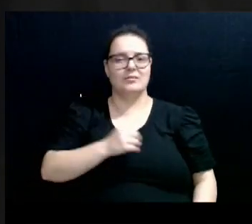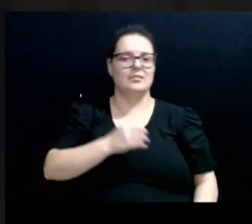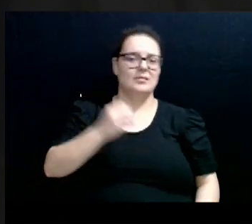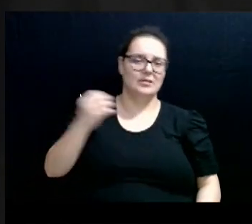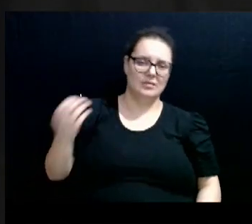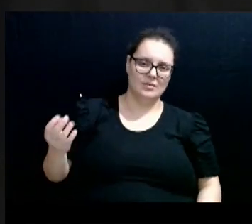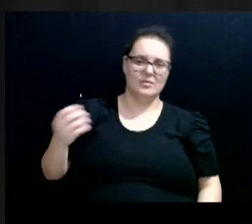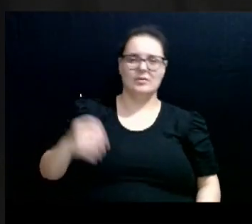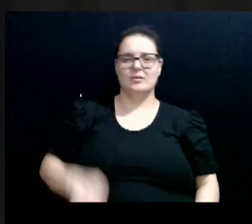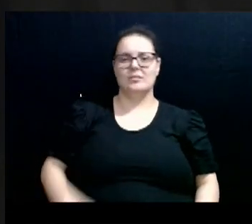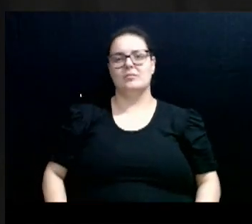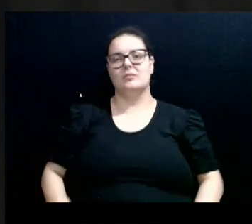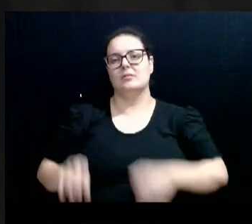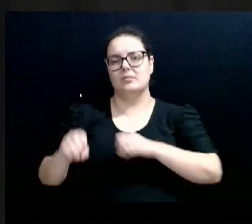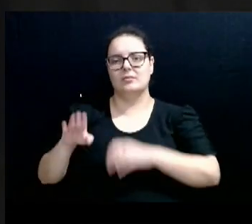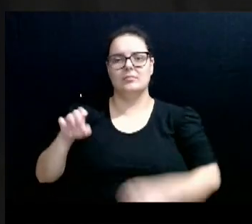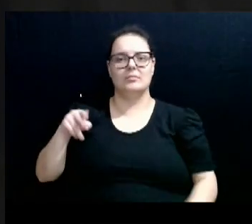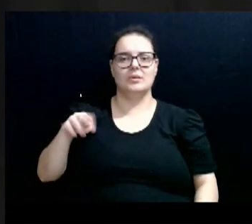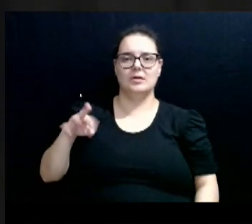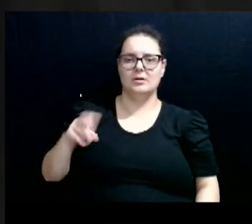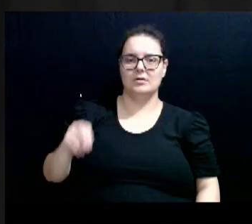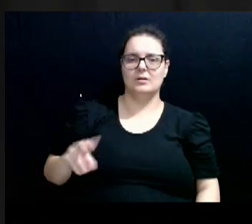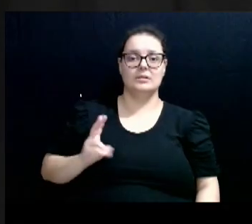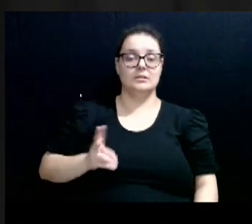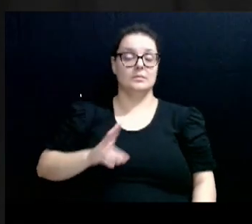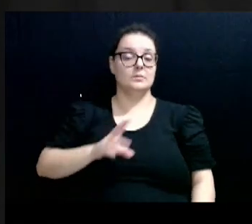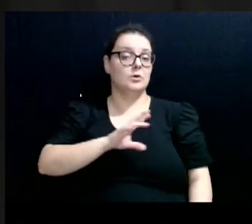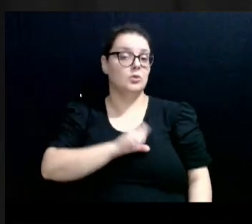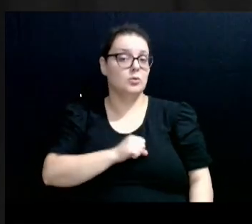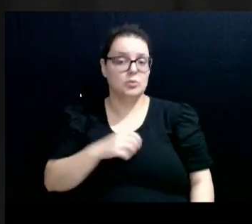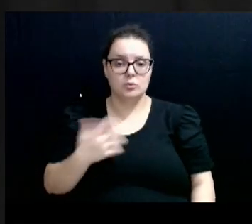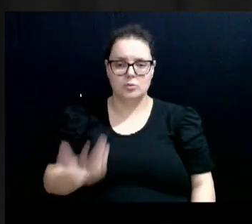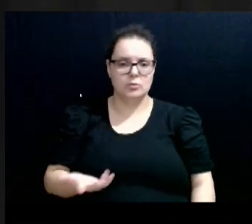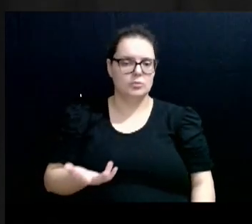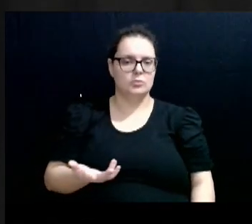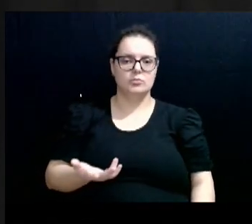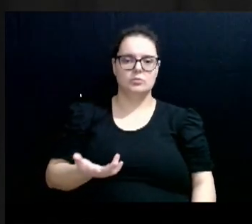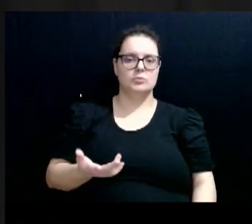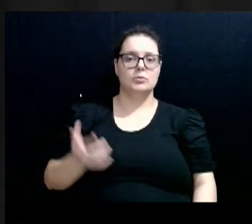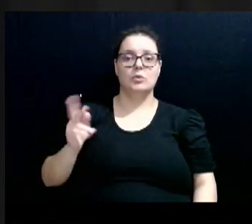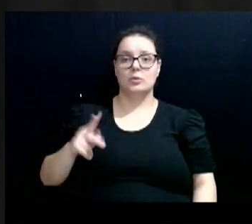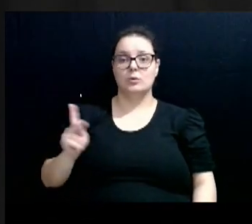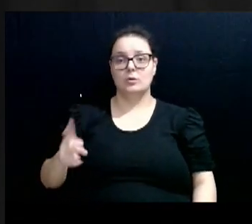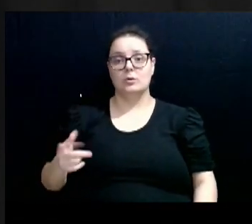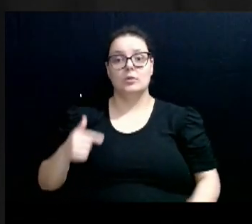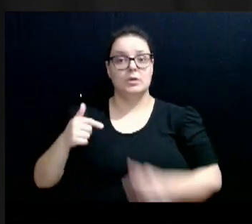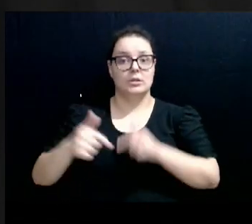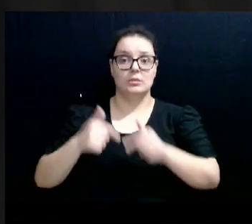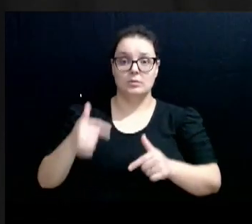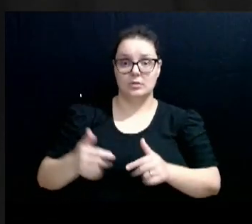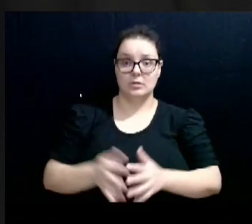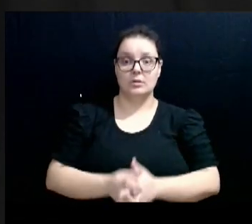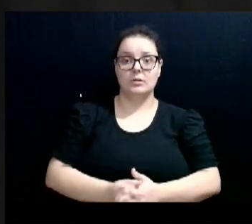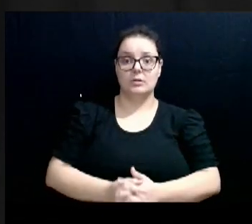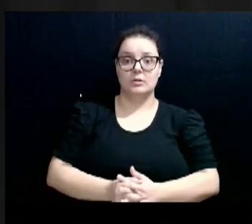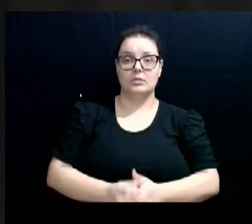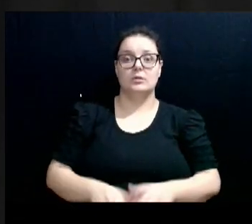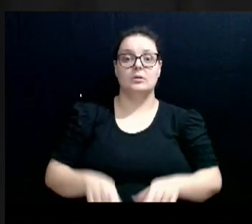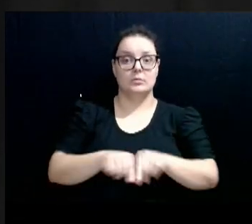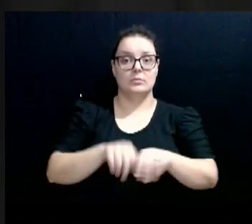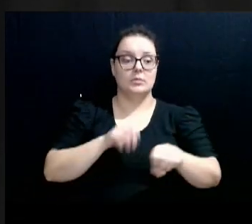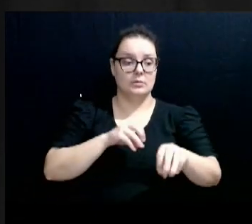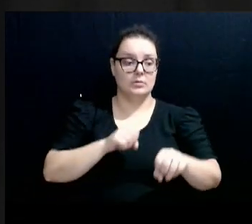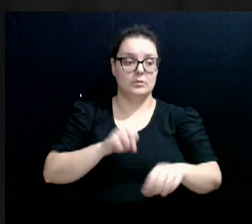ela sempre gostou demais de ser professora, de trabalhar. Ela também dava aula no estado aqui. E eu